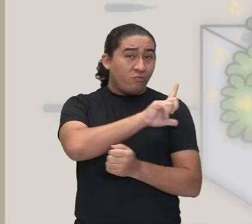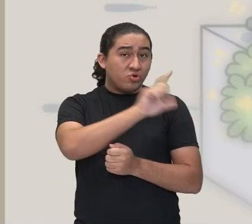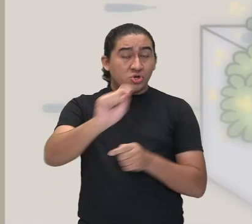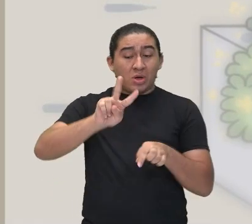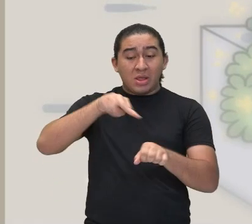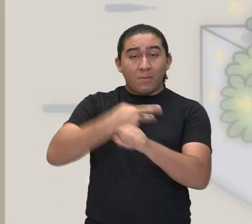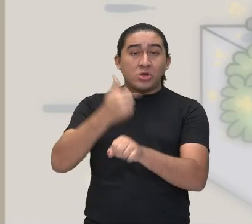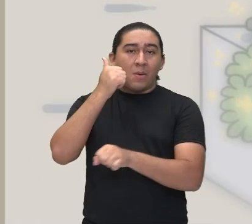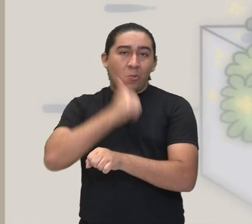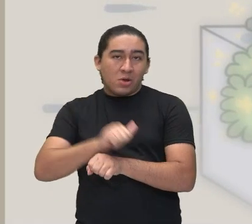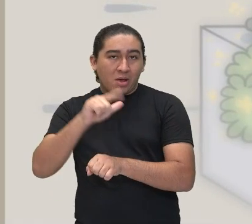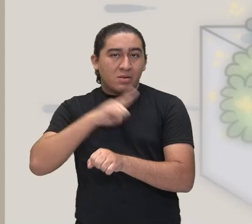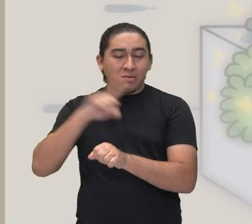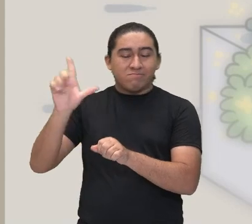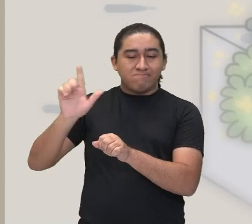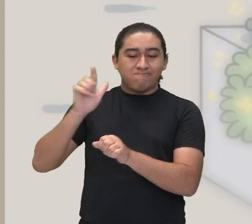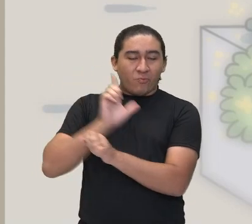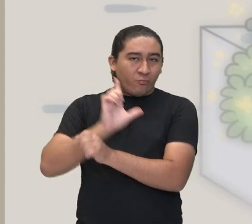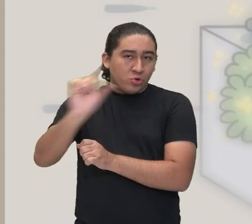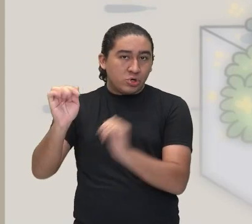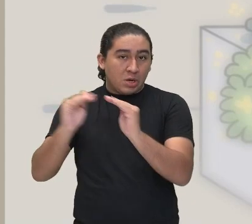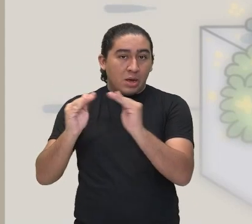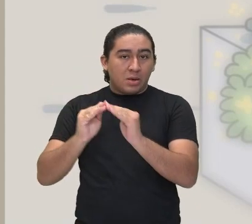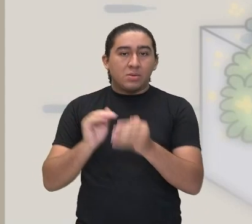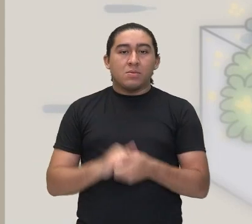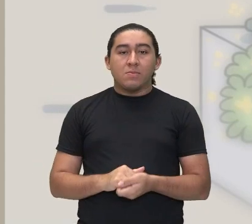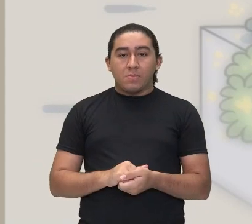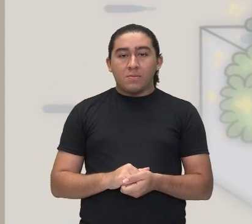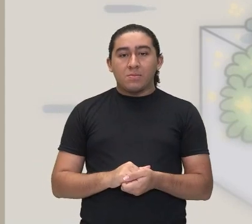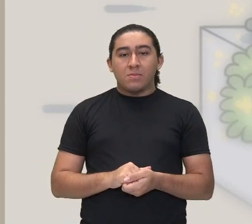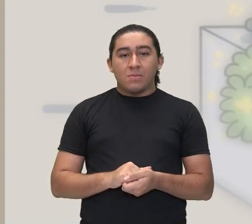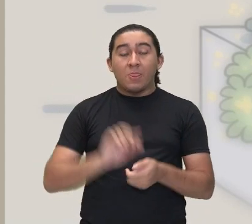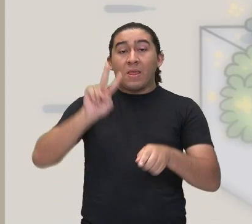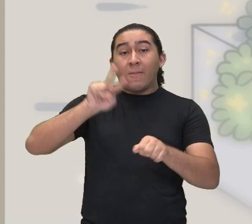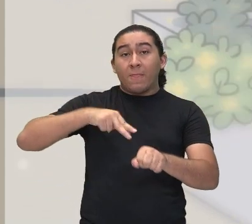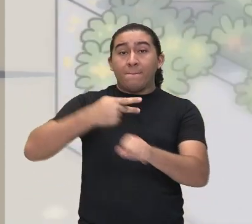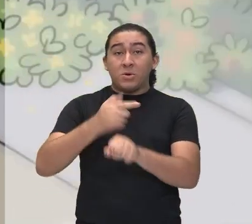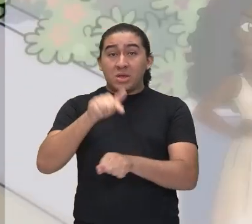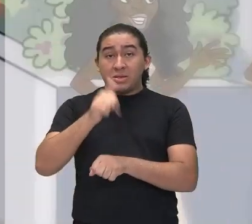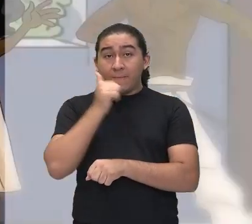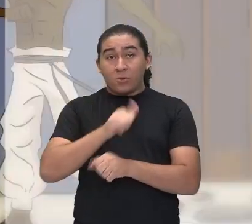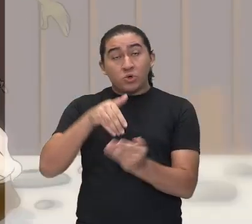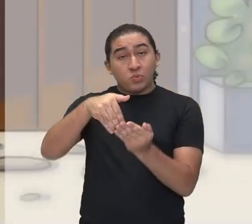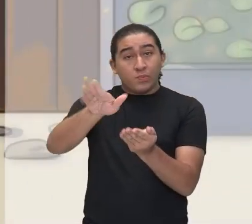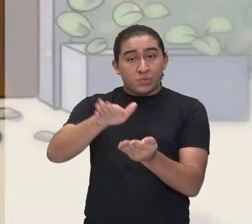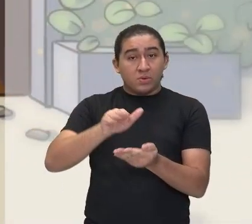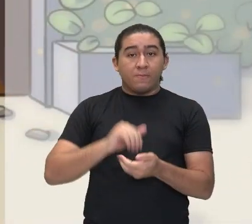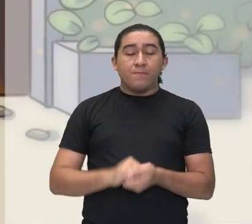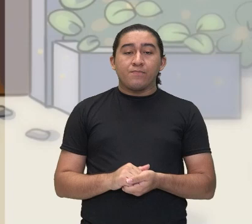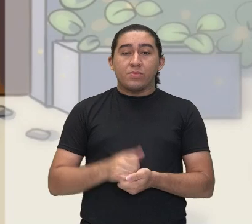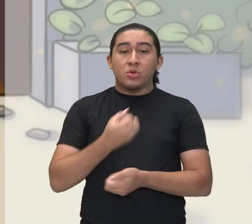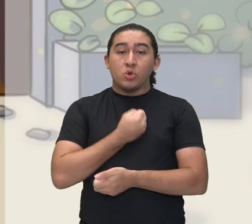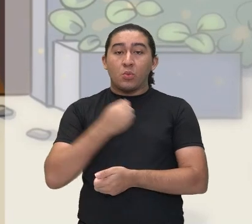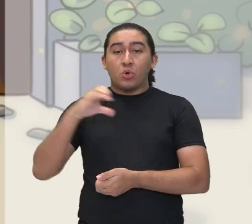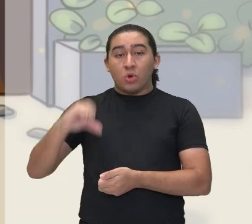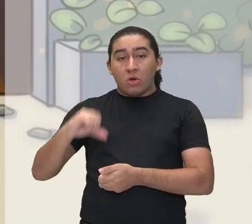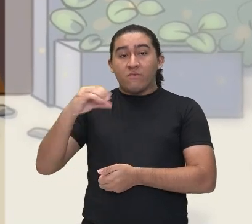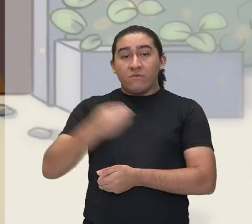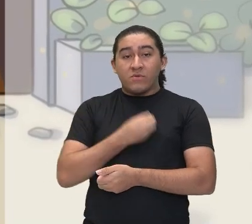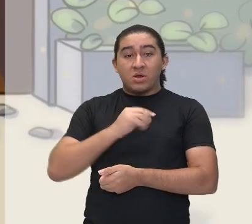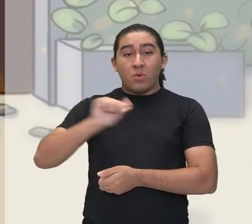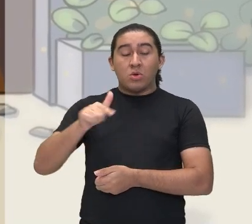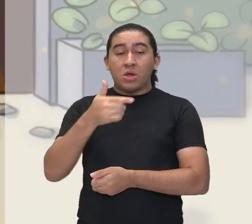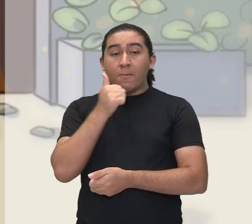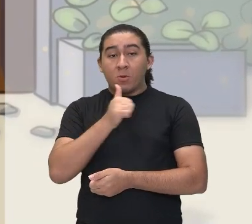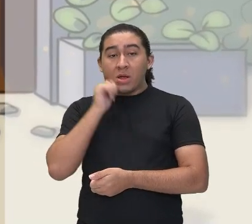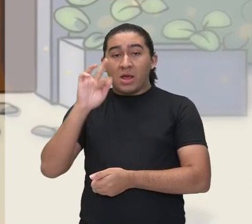de apanhar da mãe. Marciana acabou expulsa do cortiço. No número 9, morava Rita Baiana,